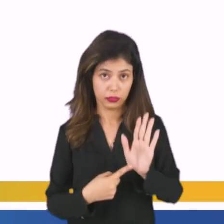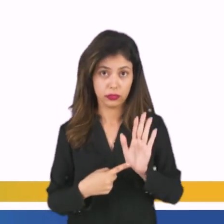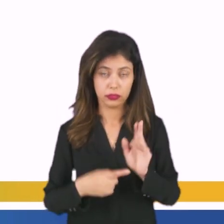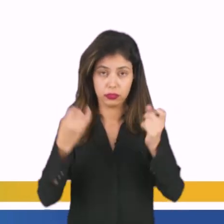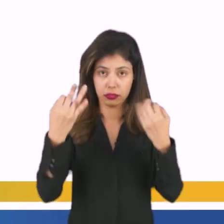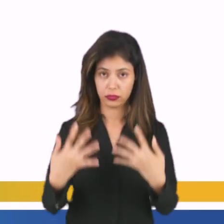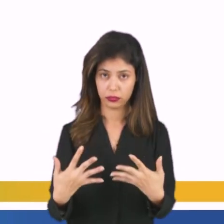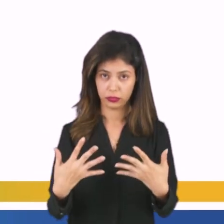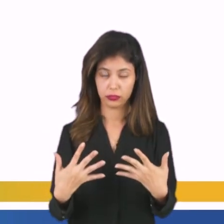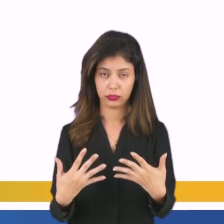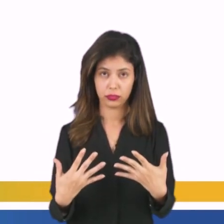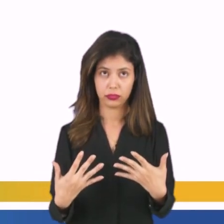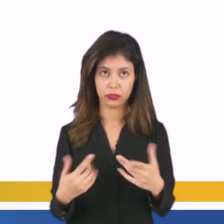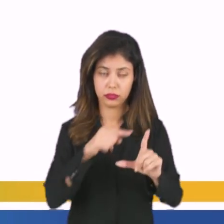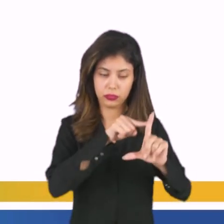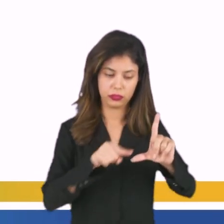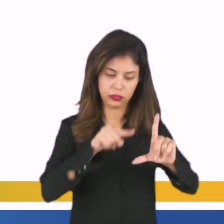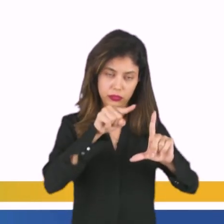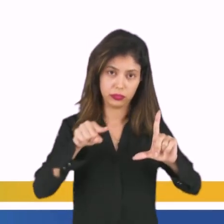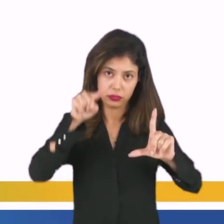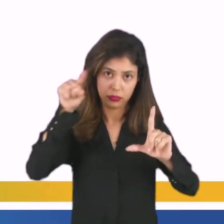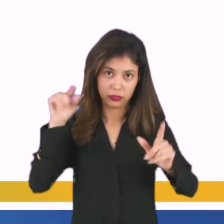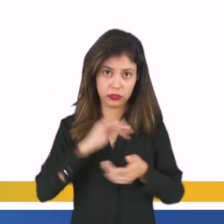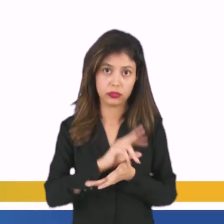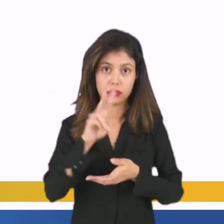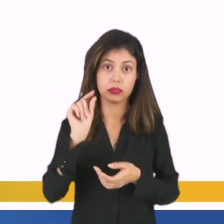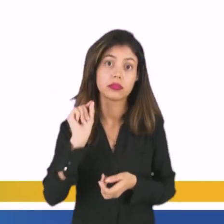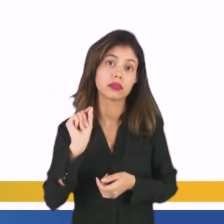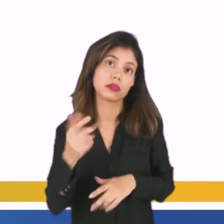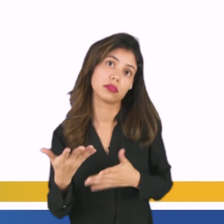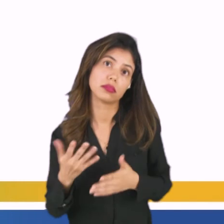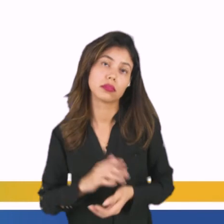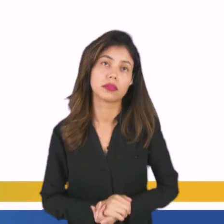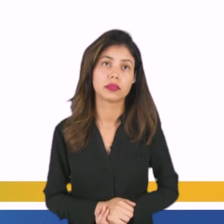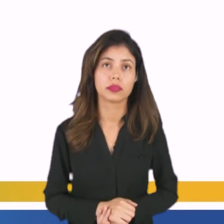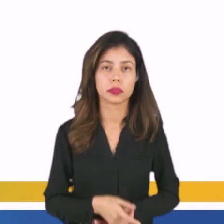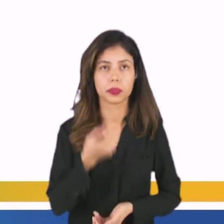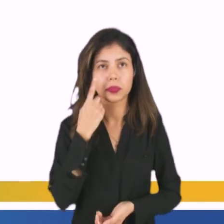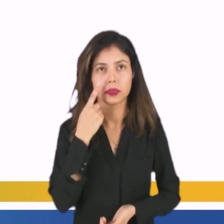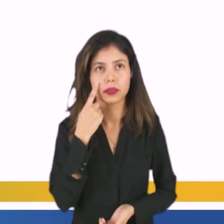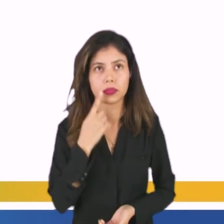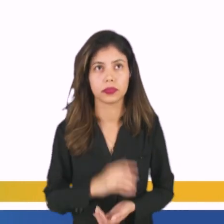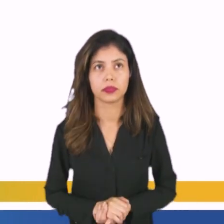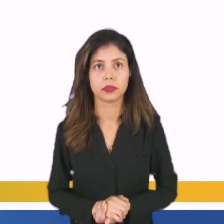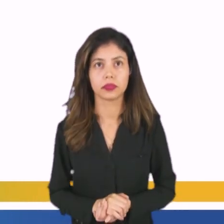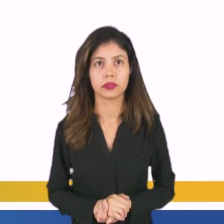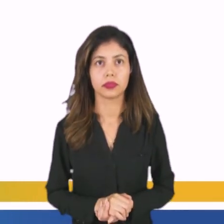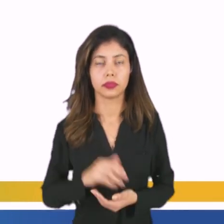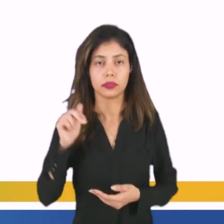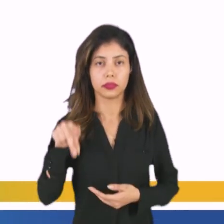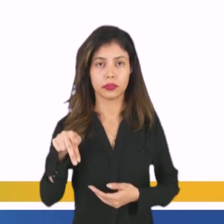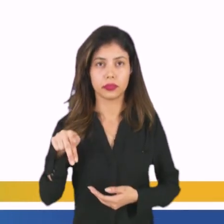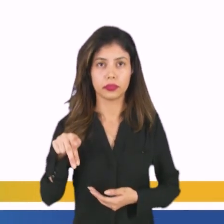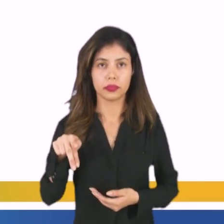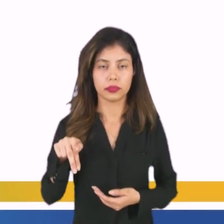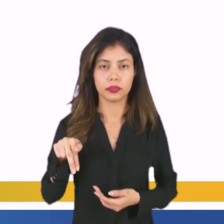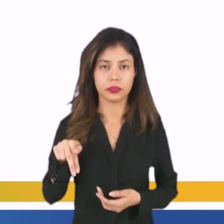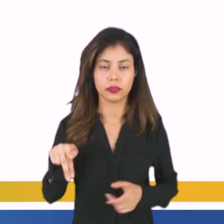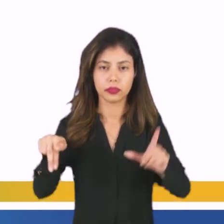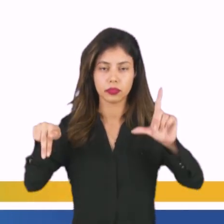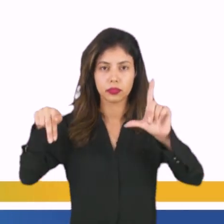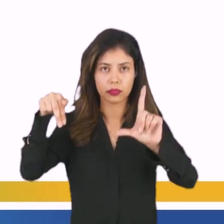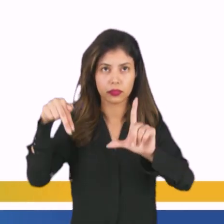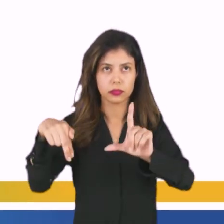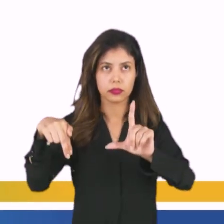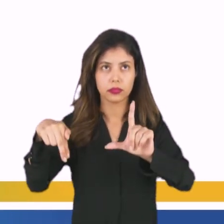implicando no gráfico cartesiano, nós teremos a seguinte situação. Então, observe aí. O meu n, que é o eixo